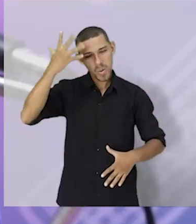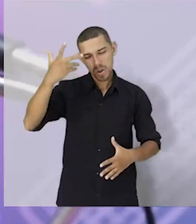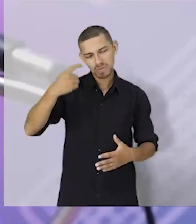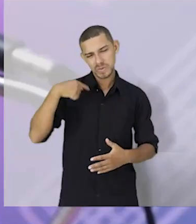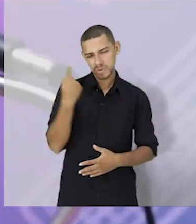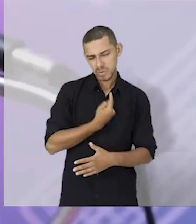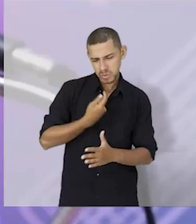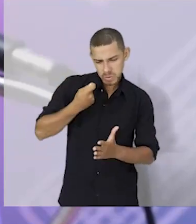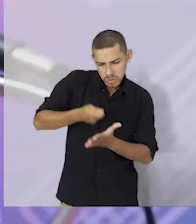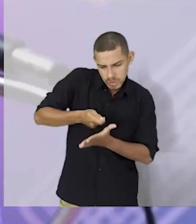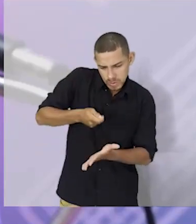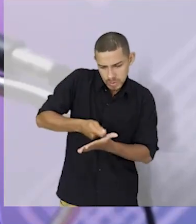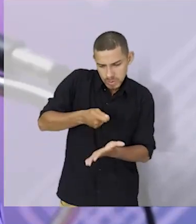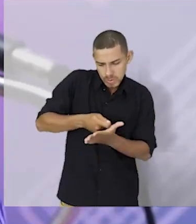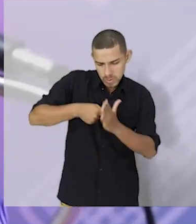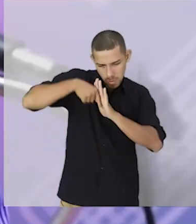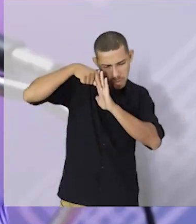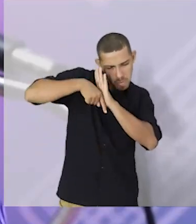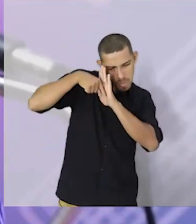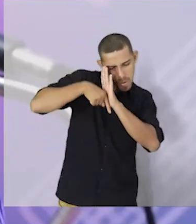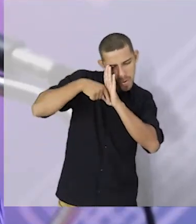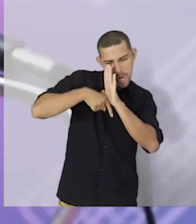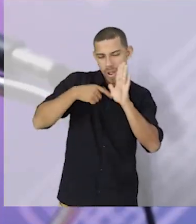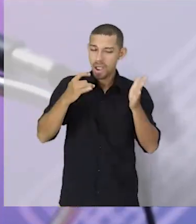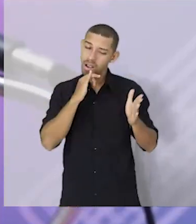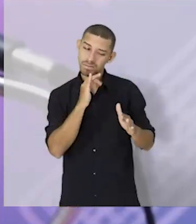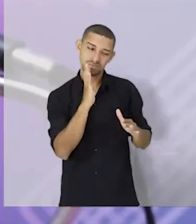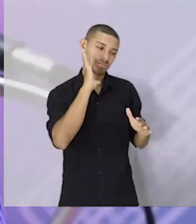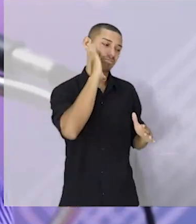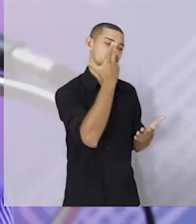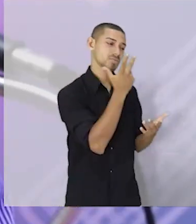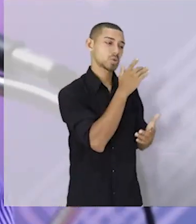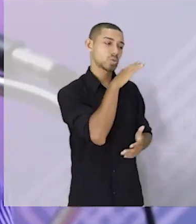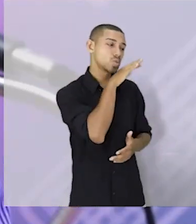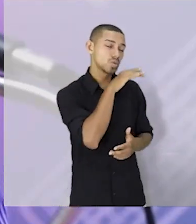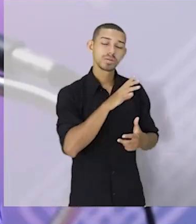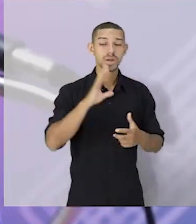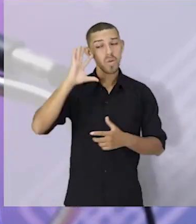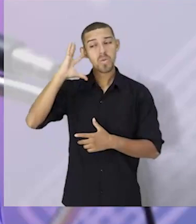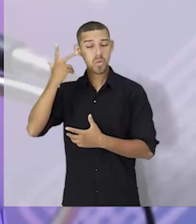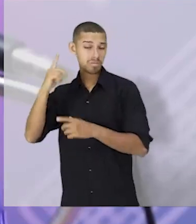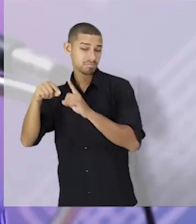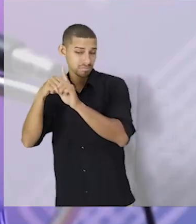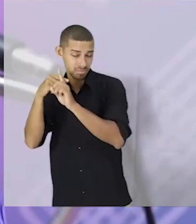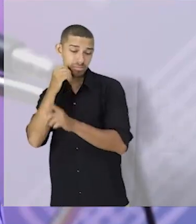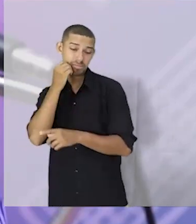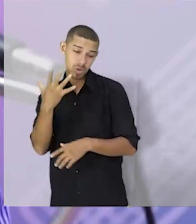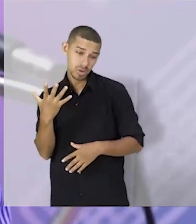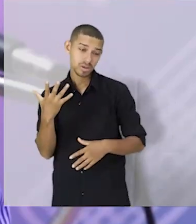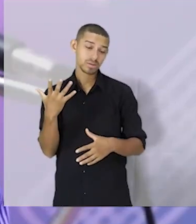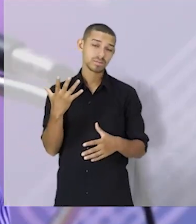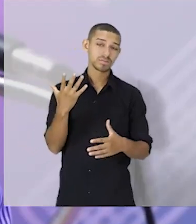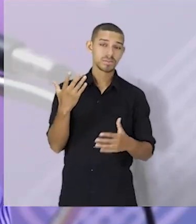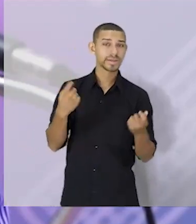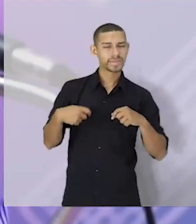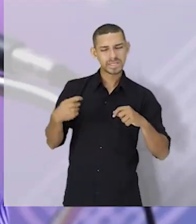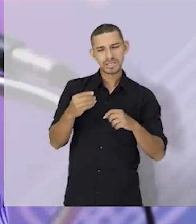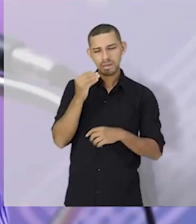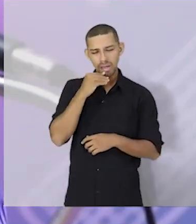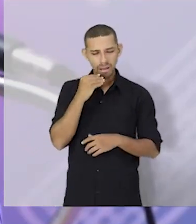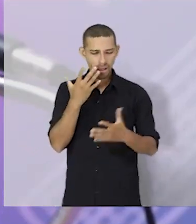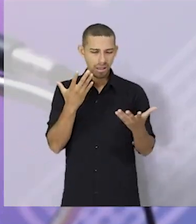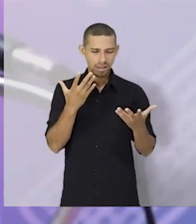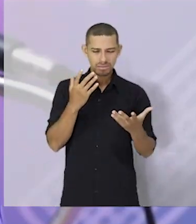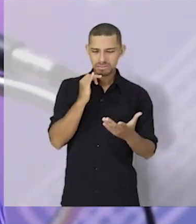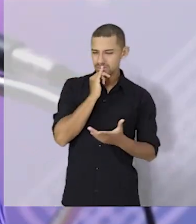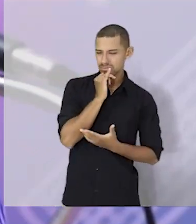por situações que foram negativas, situações que foram positivas. Você tem que saber lidar com as suas frustrações,